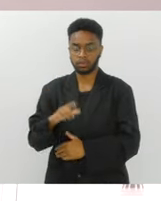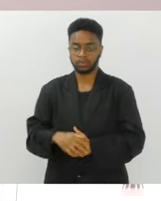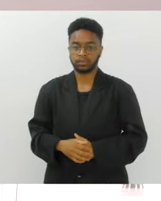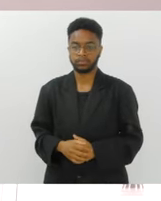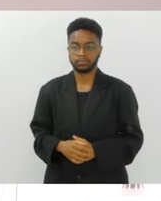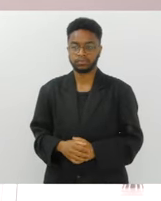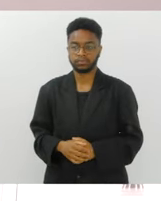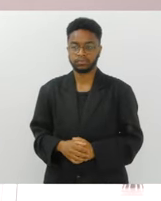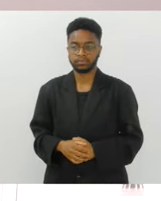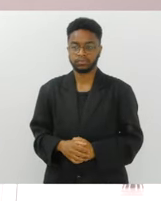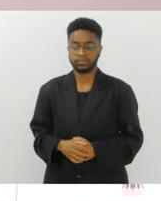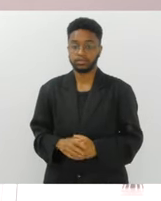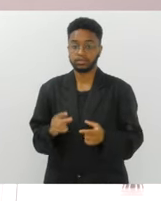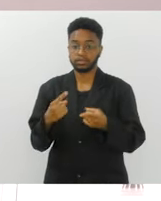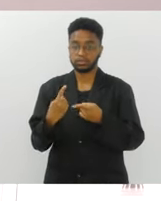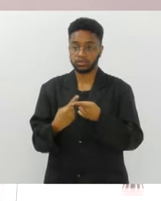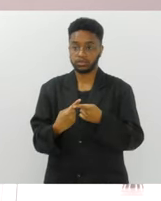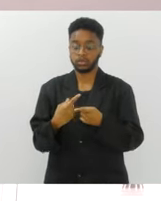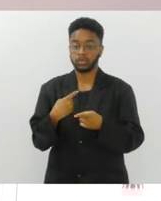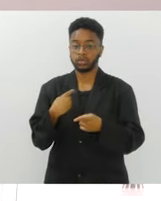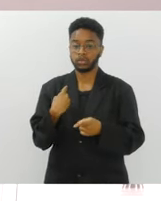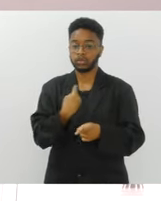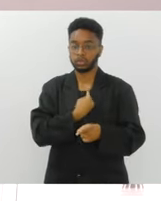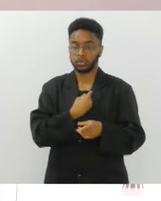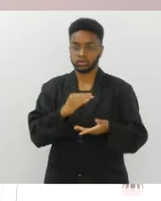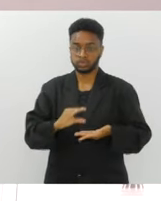O nosso conselho, em votação,